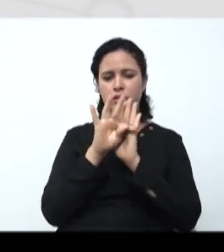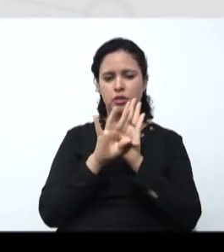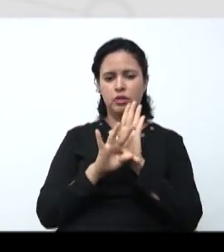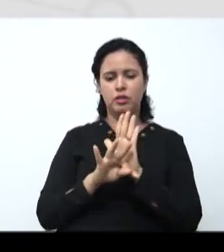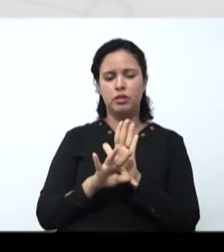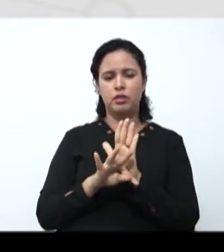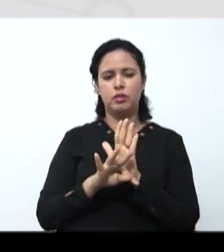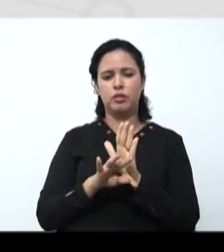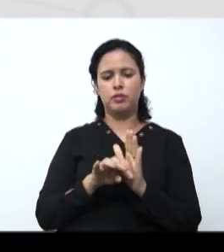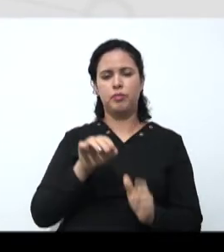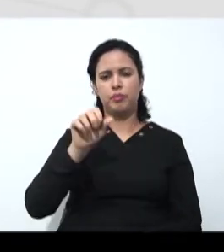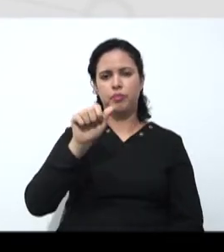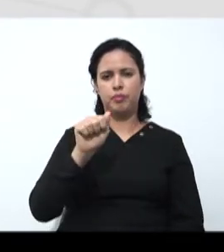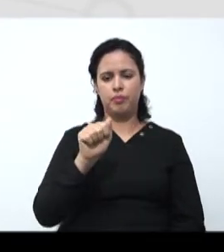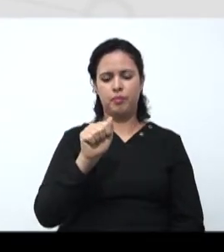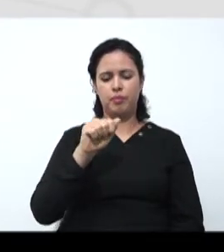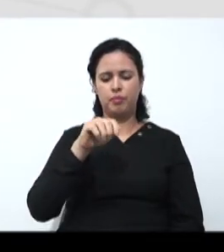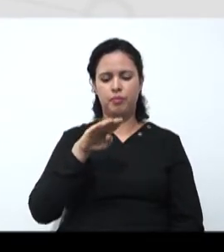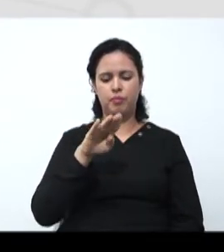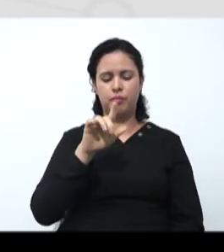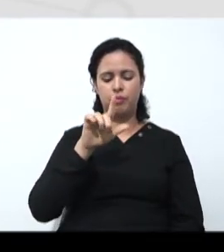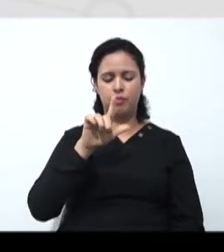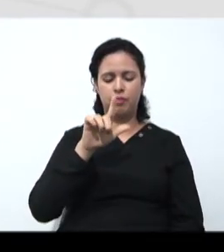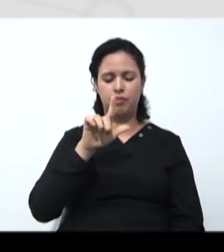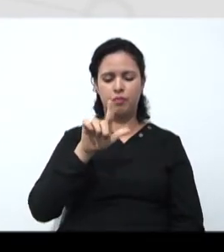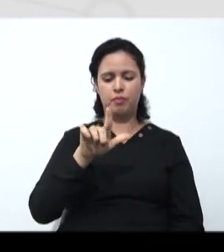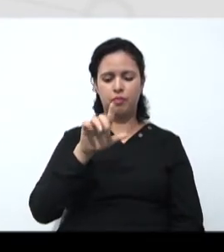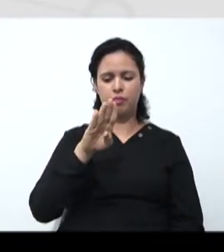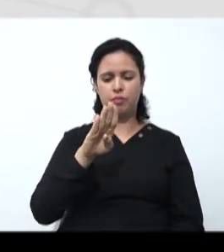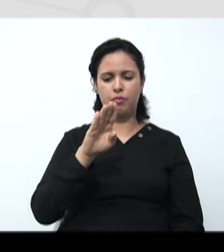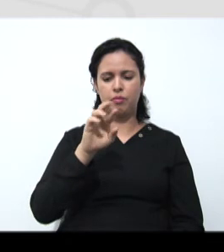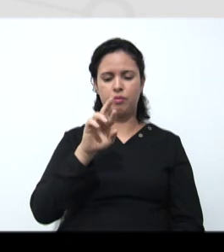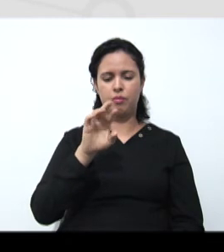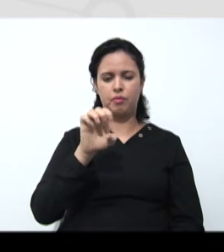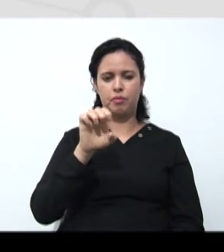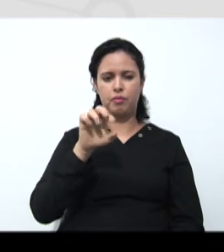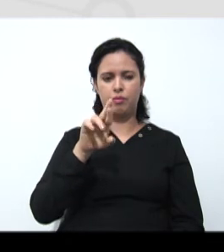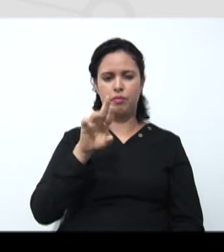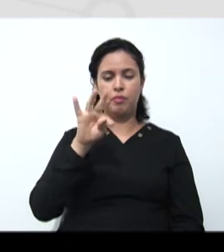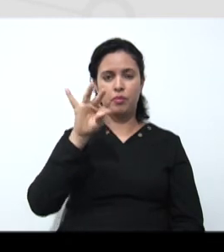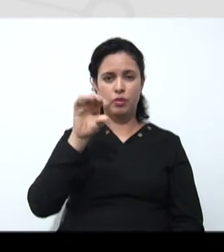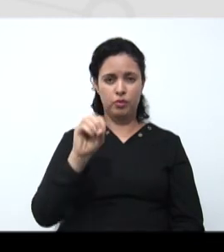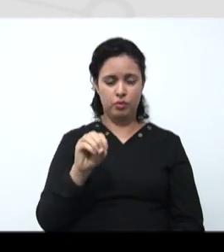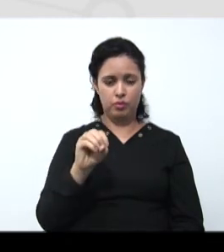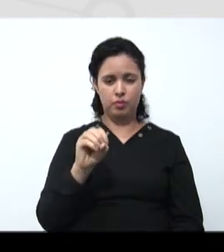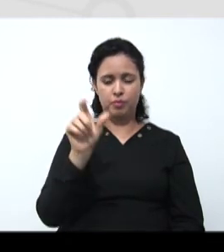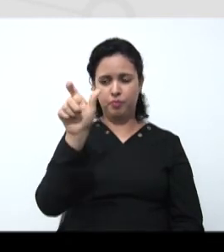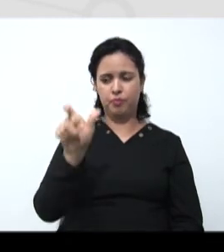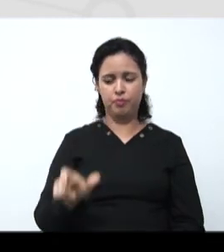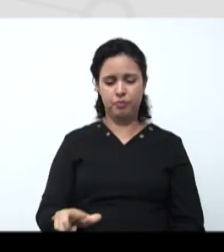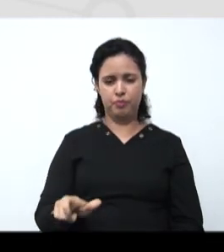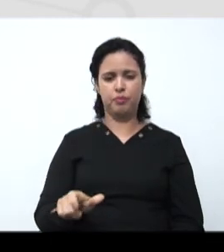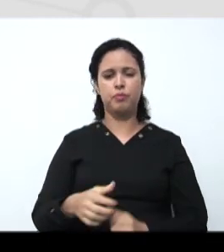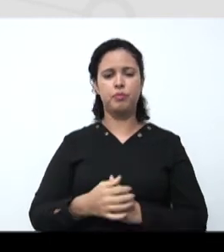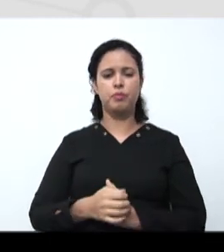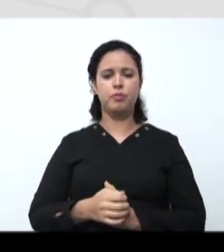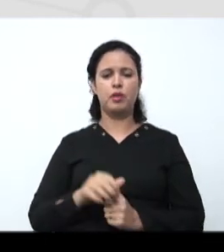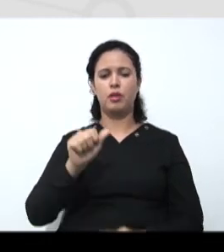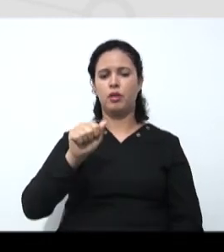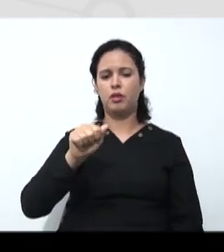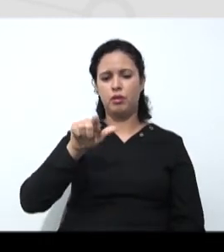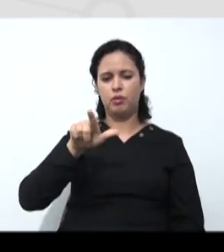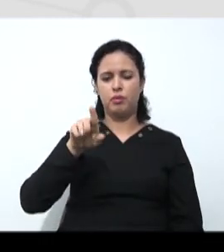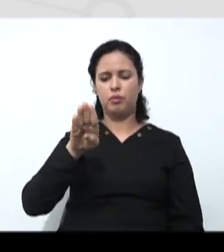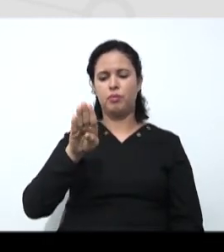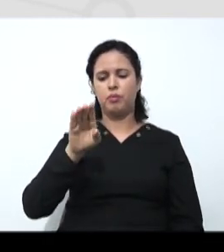o Alberto, que nem é o nome do professor que vocês têm também, né? Então, o Alberto era